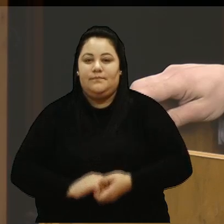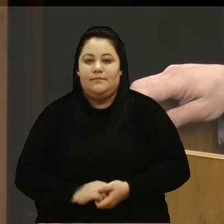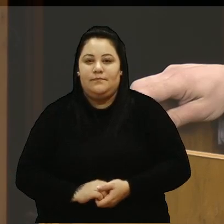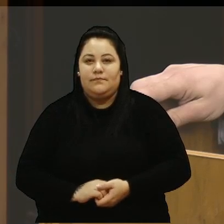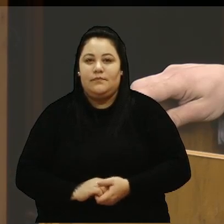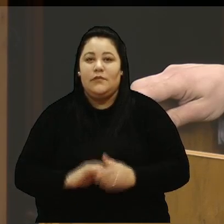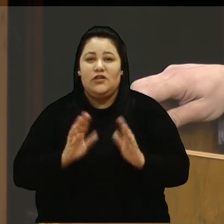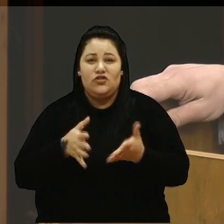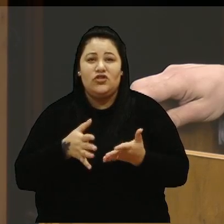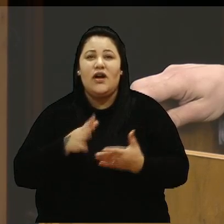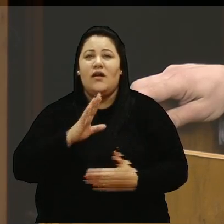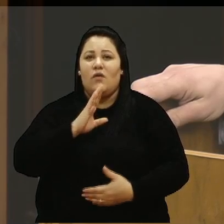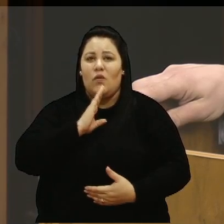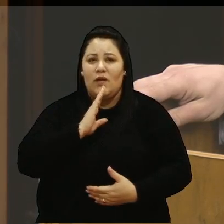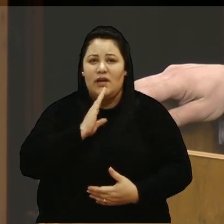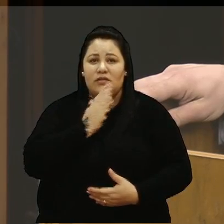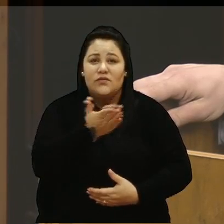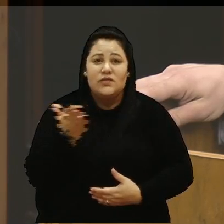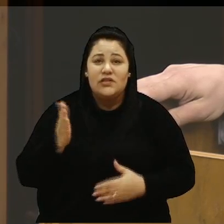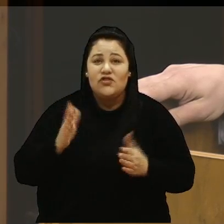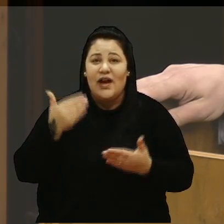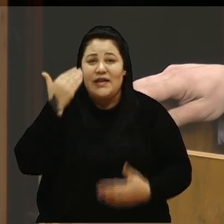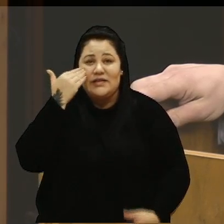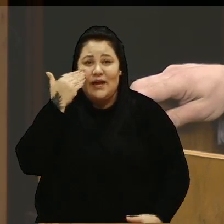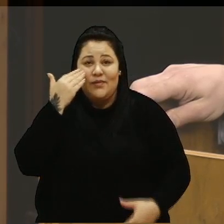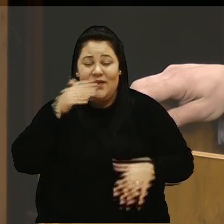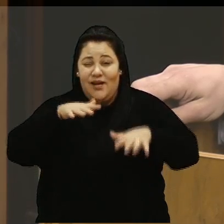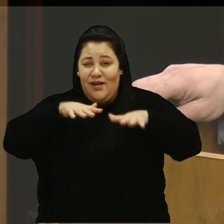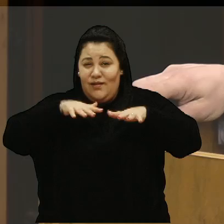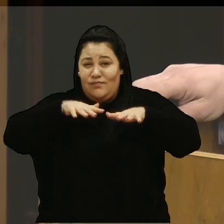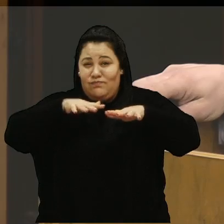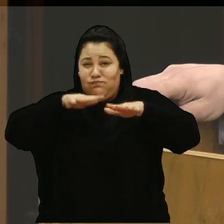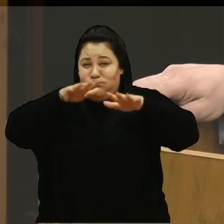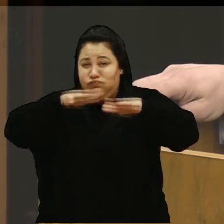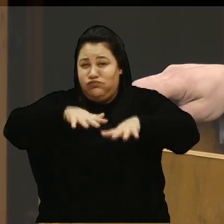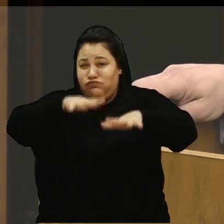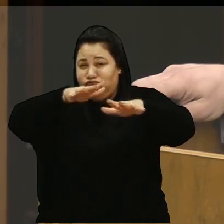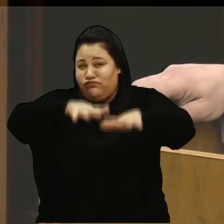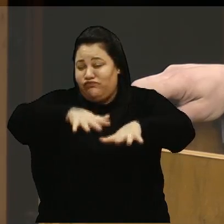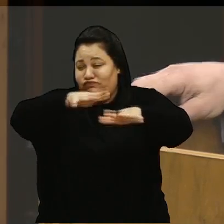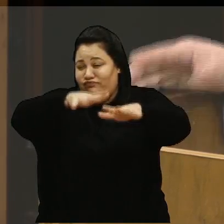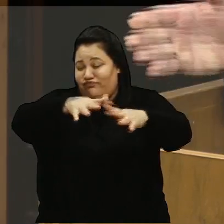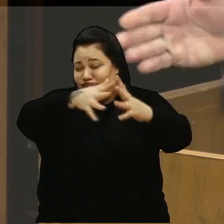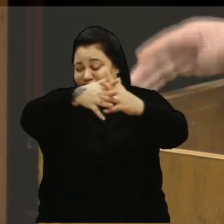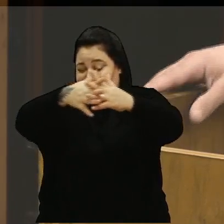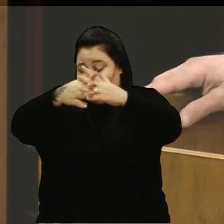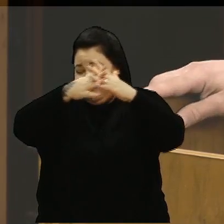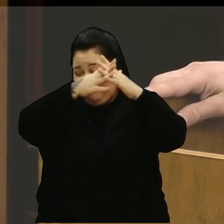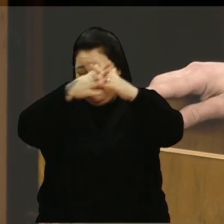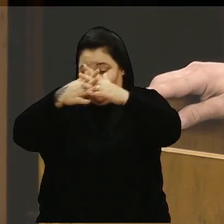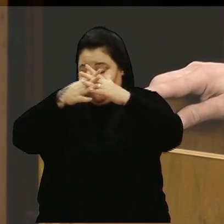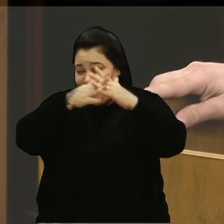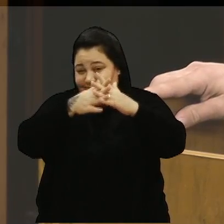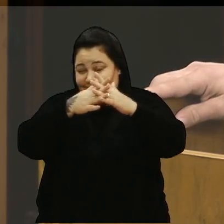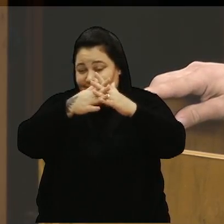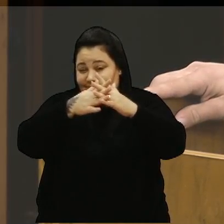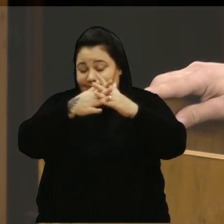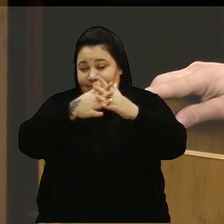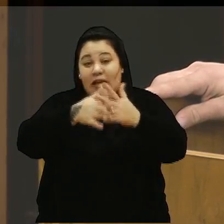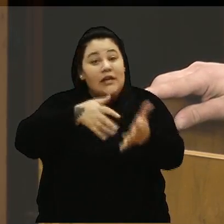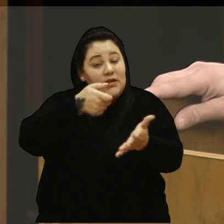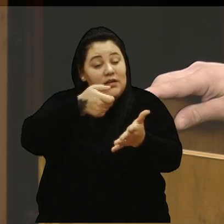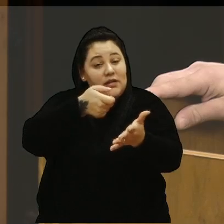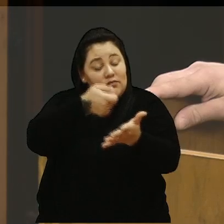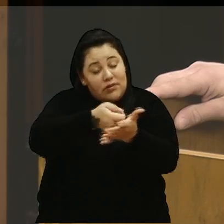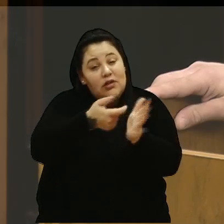Já é de conhecimento amplo e notório que o nosso trânsito está um caos. E eu sempre apresento uma solução, uma possível